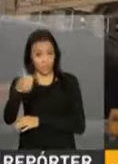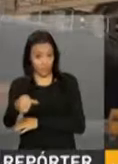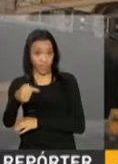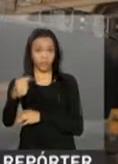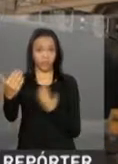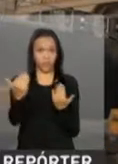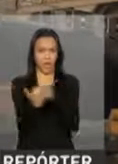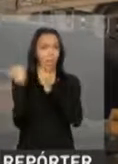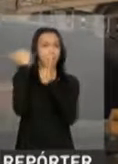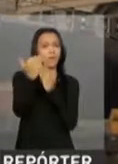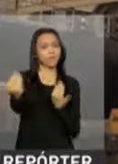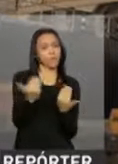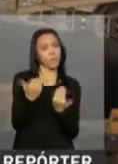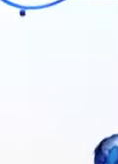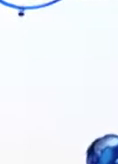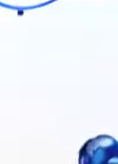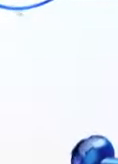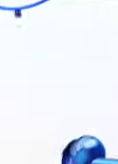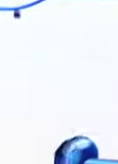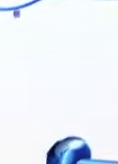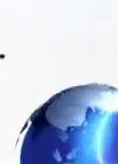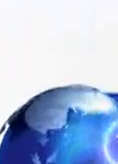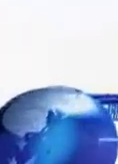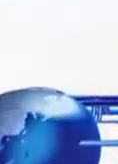no mesmo período de 2011